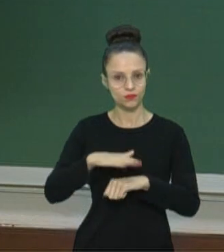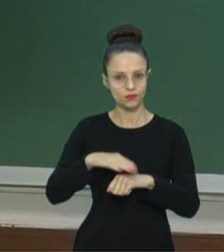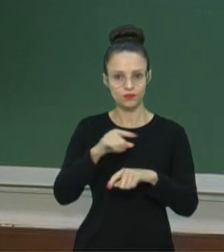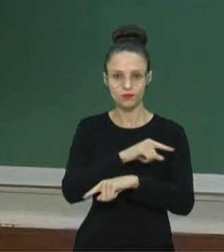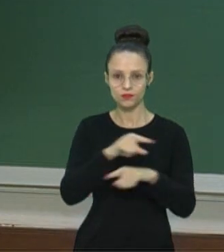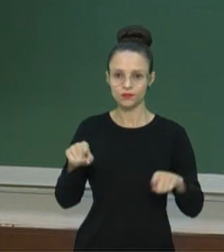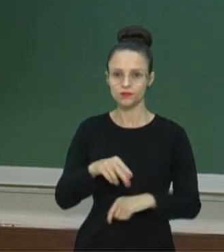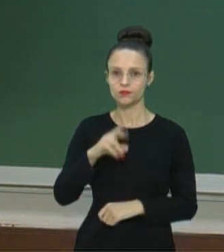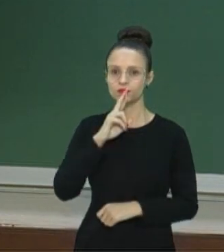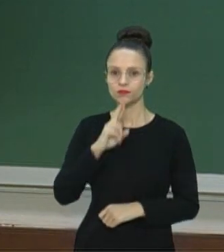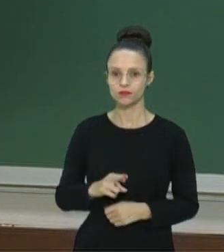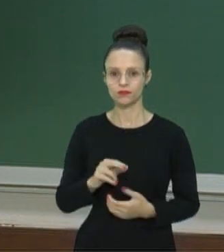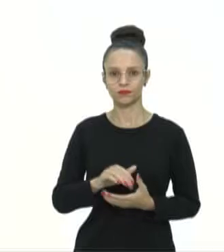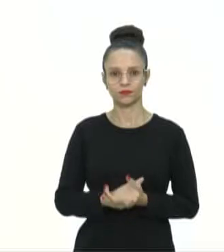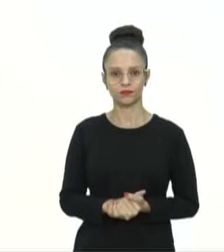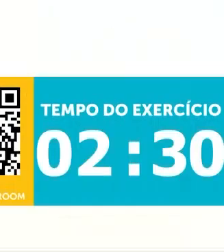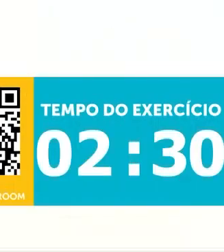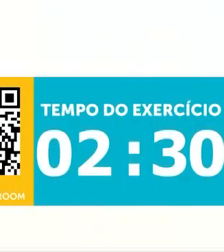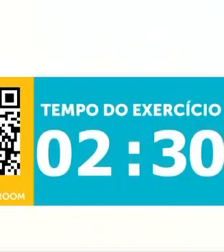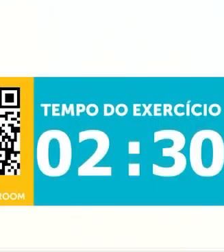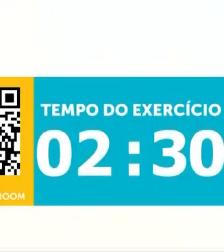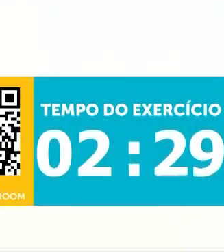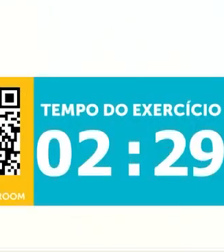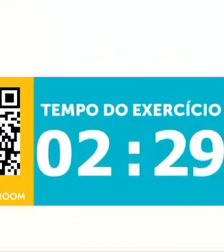tempinho para vocês.